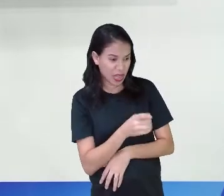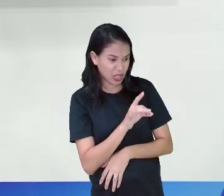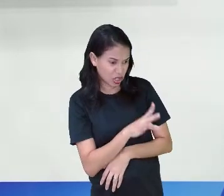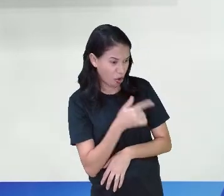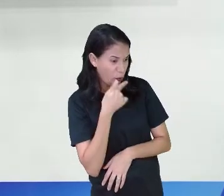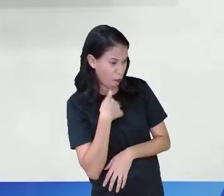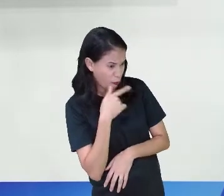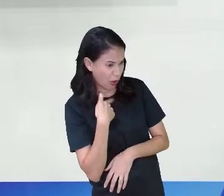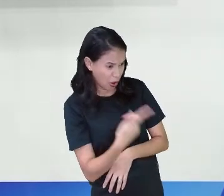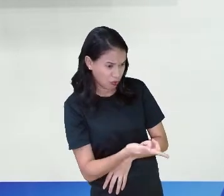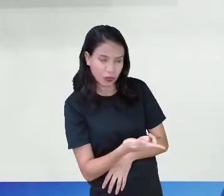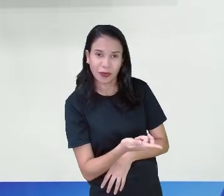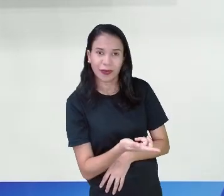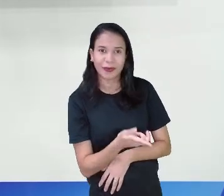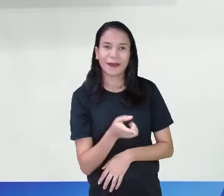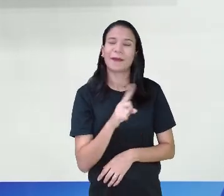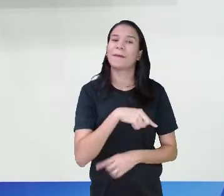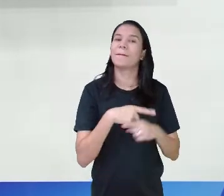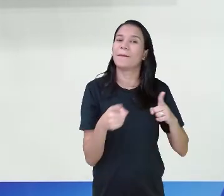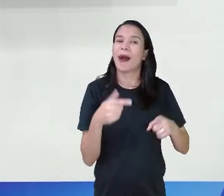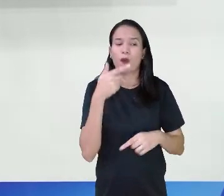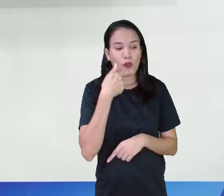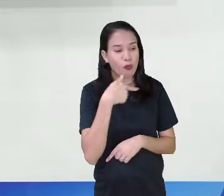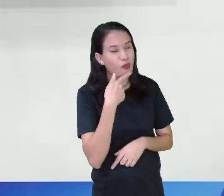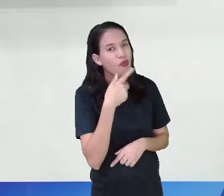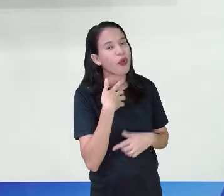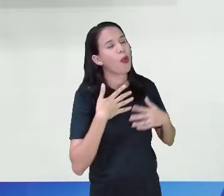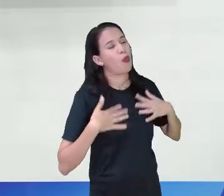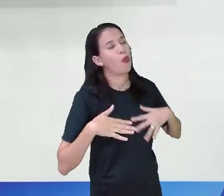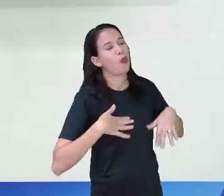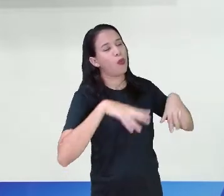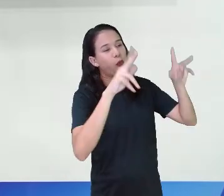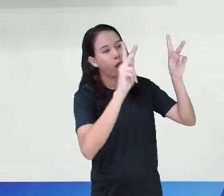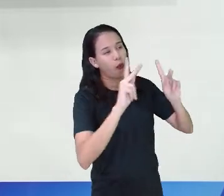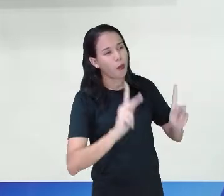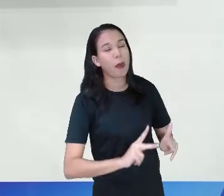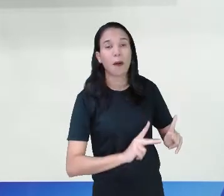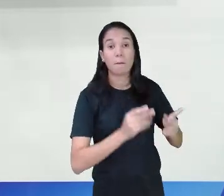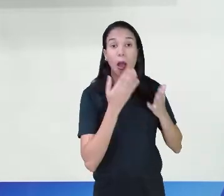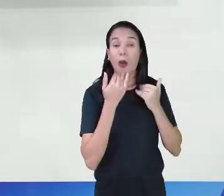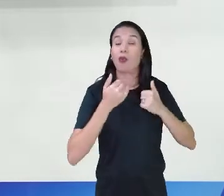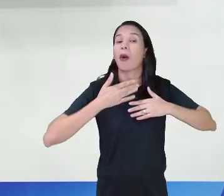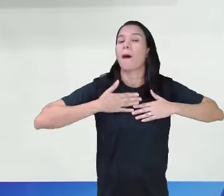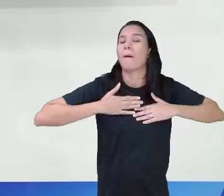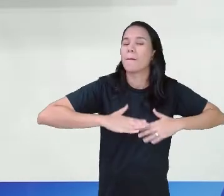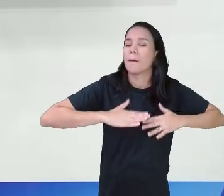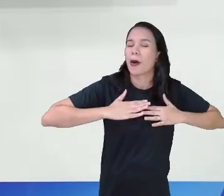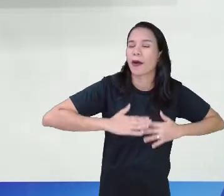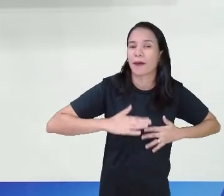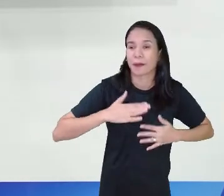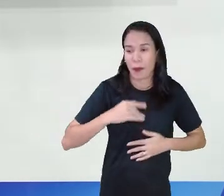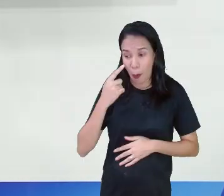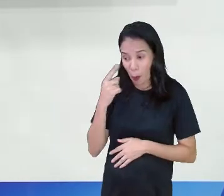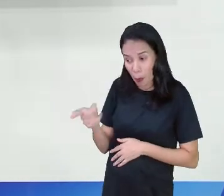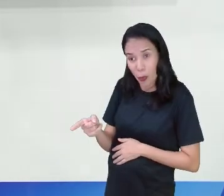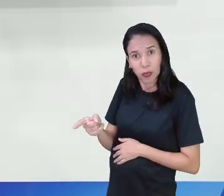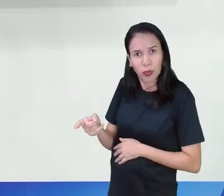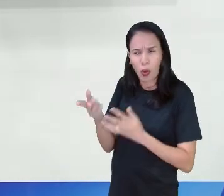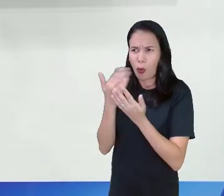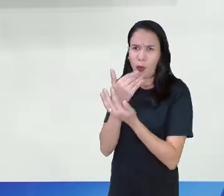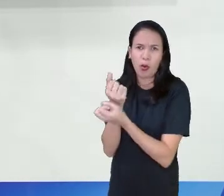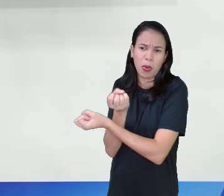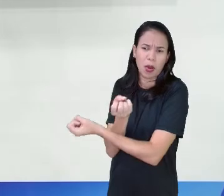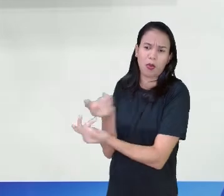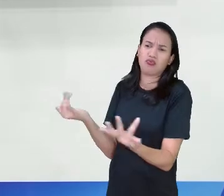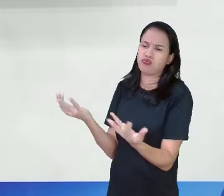ofereceu aquele queijinho, mas ofereceu um queijinho tranquilo, numa refeição calma. E o outro, quando foi para a